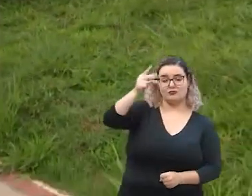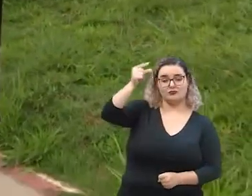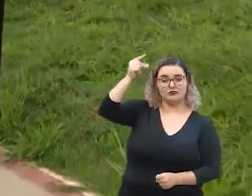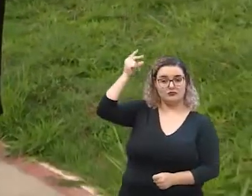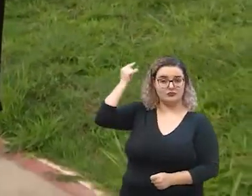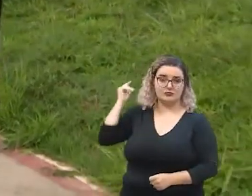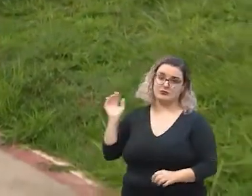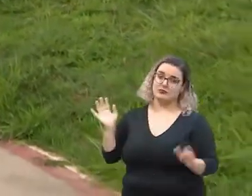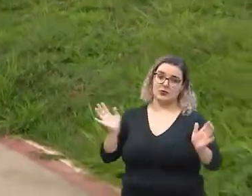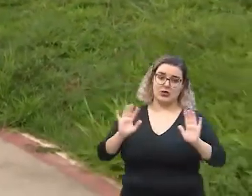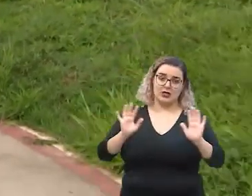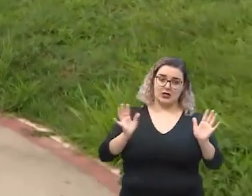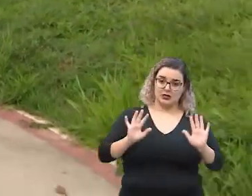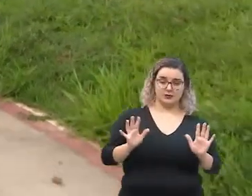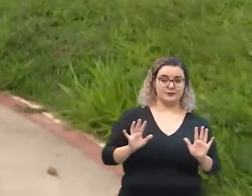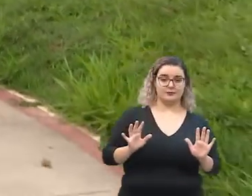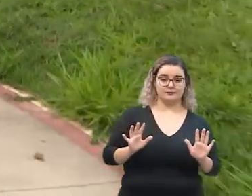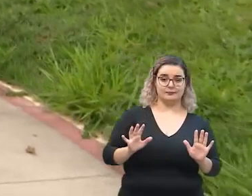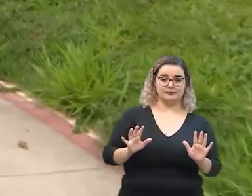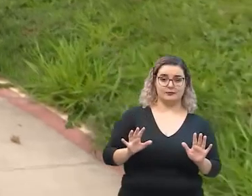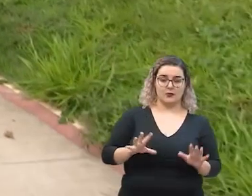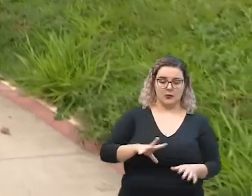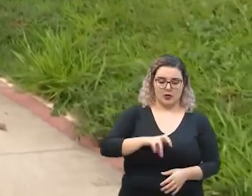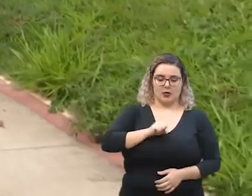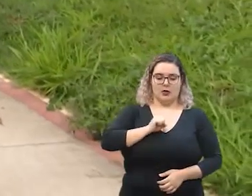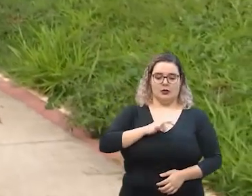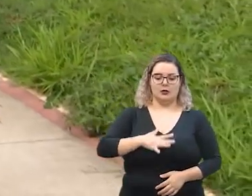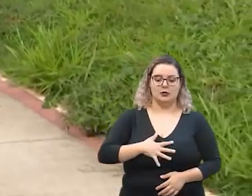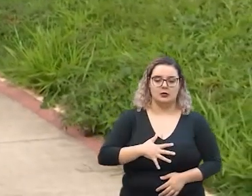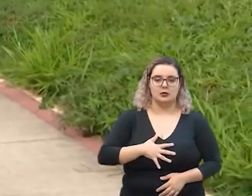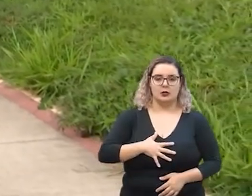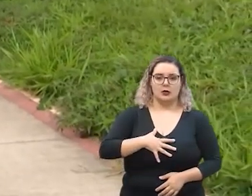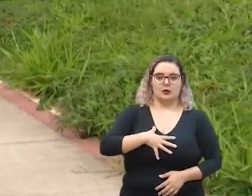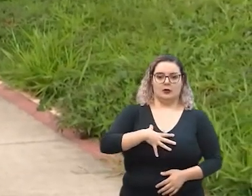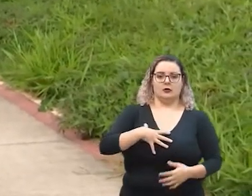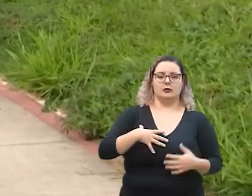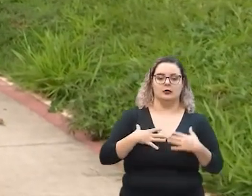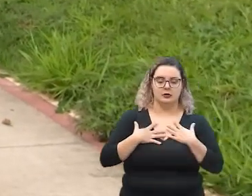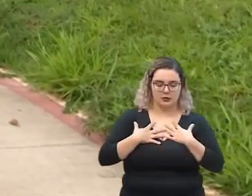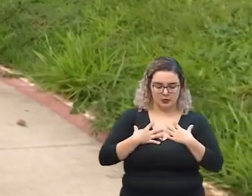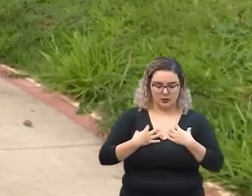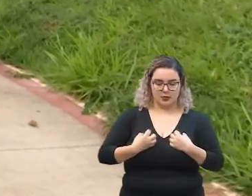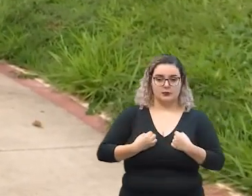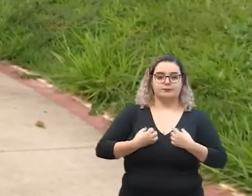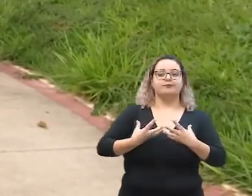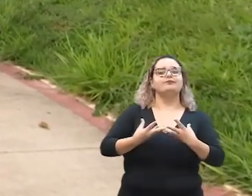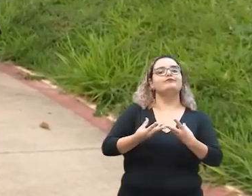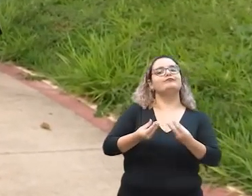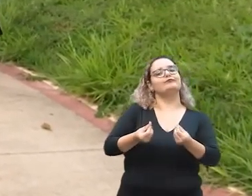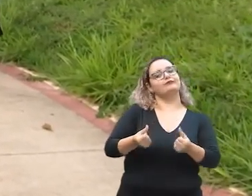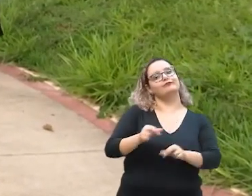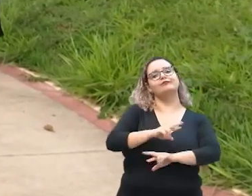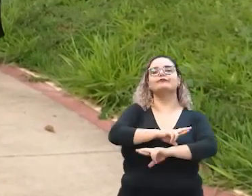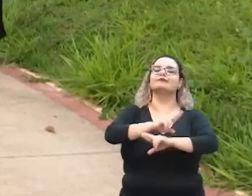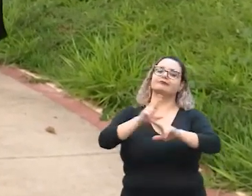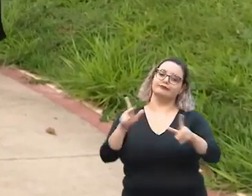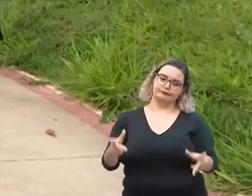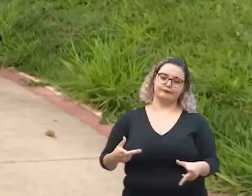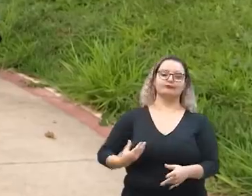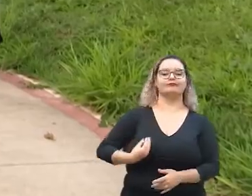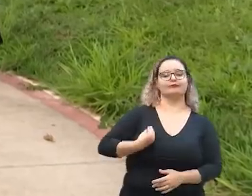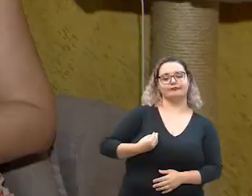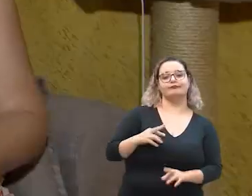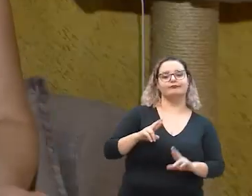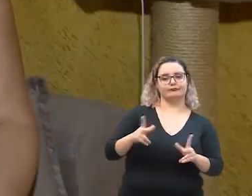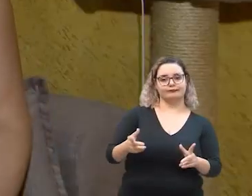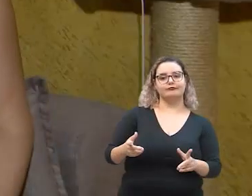no passado, na pandemia. O fôlego acaba e a qualidade de vida já é completamente diferente do que era